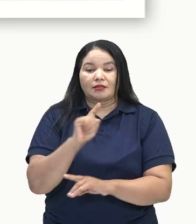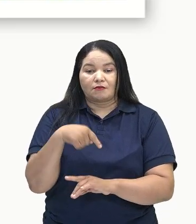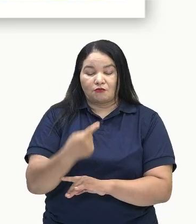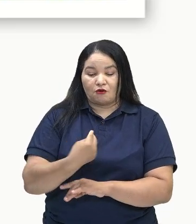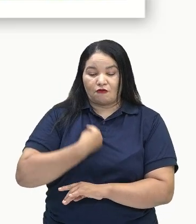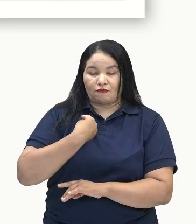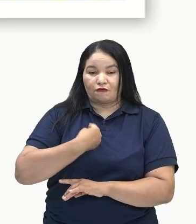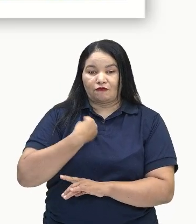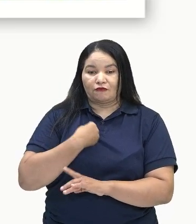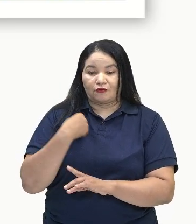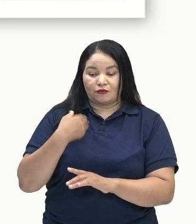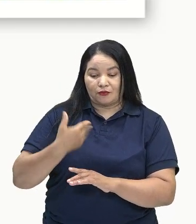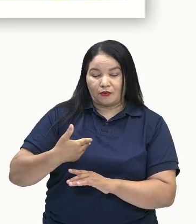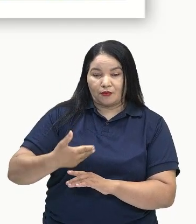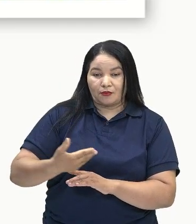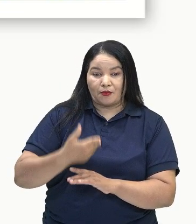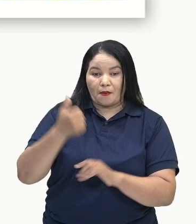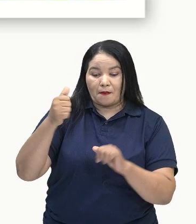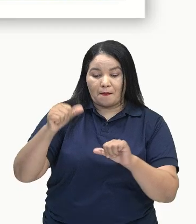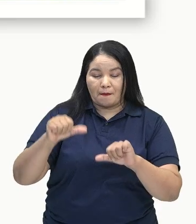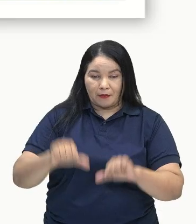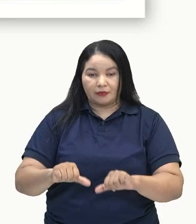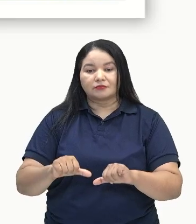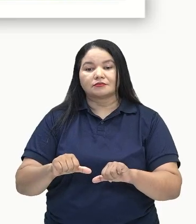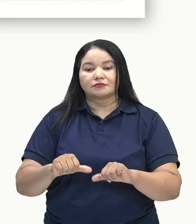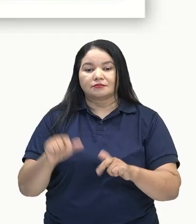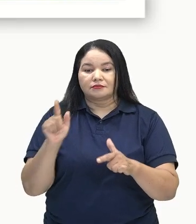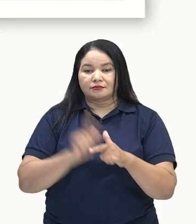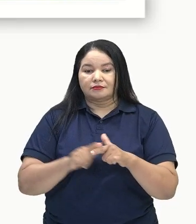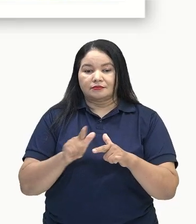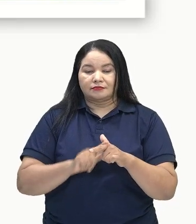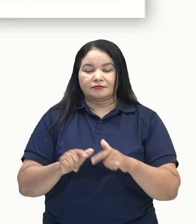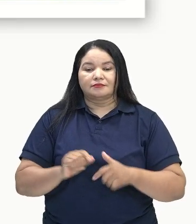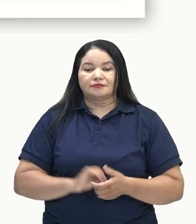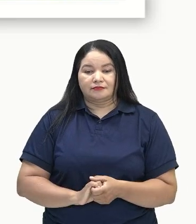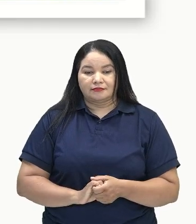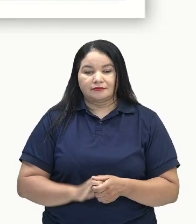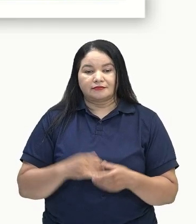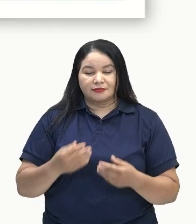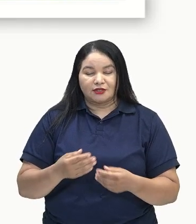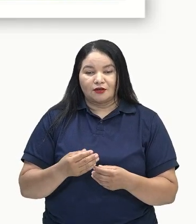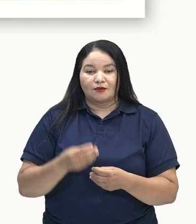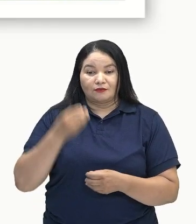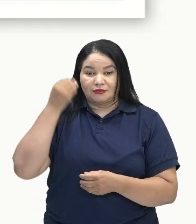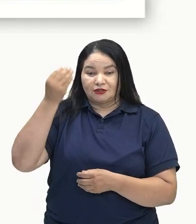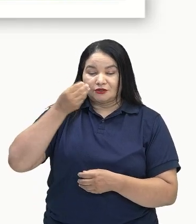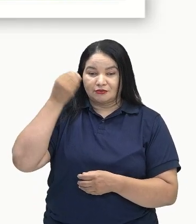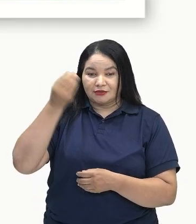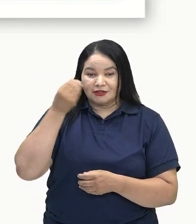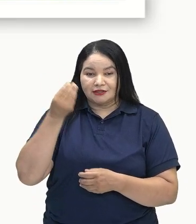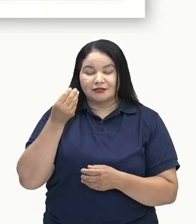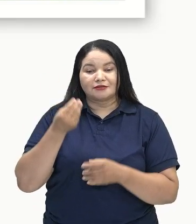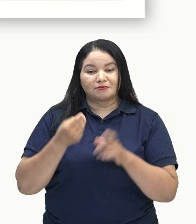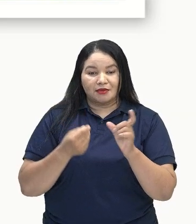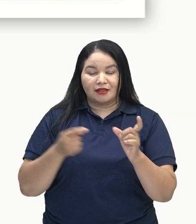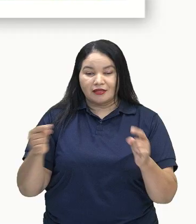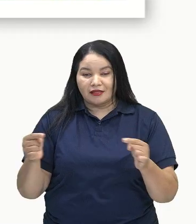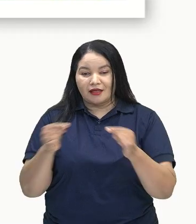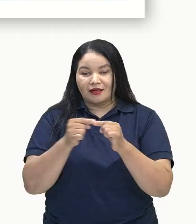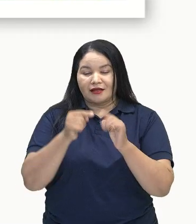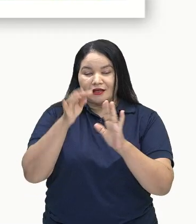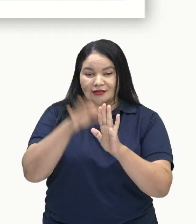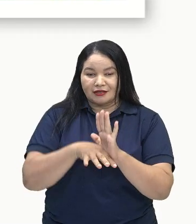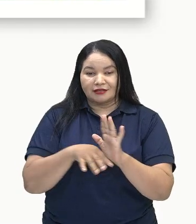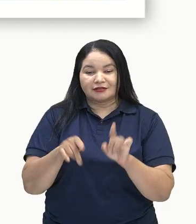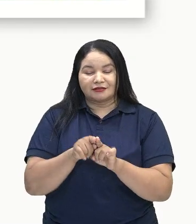mais difícil. Então, from experience. Veja como essas expressões funcionam no texto e como nós